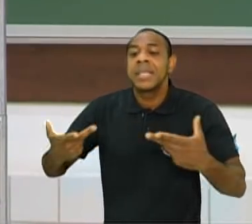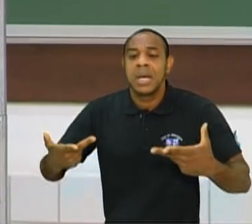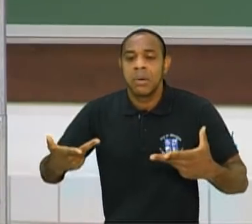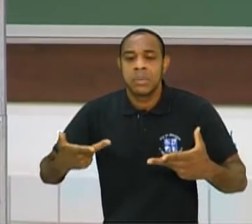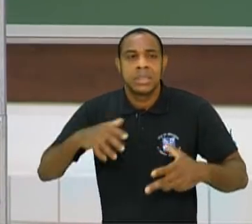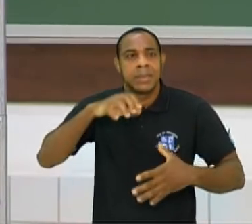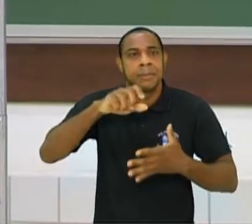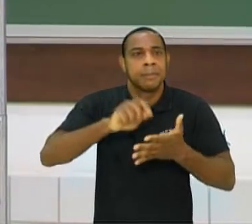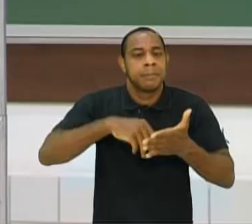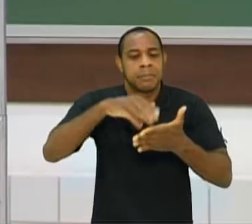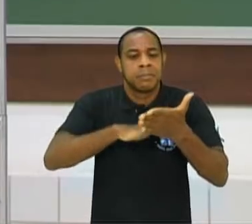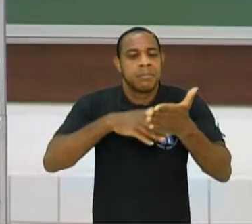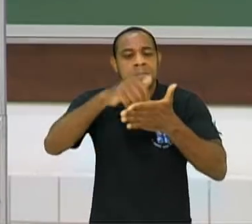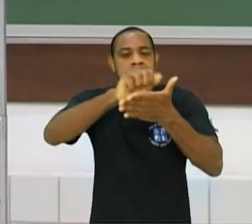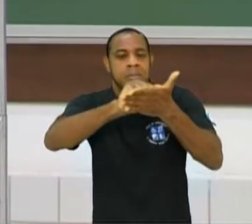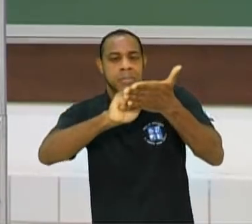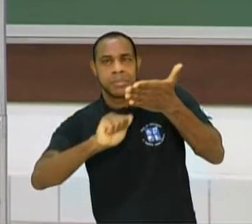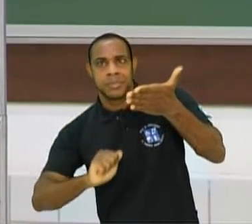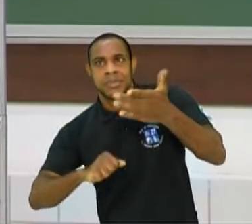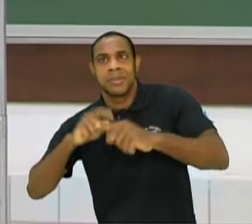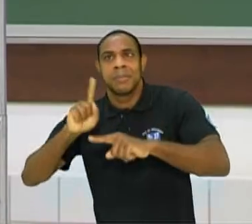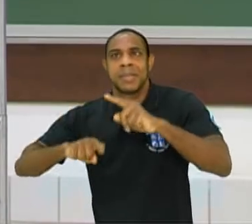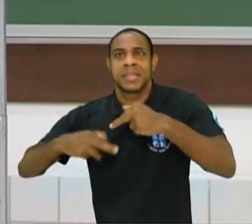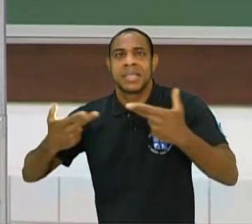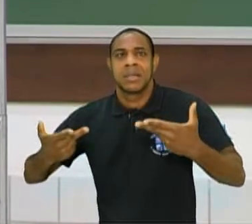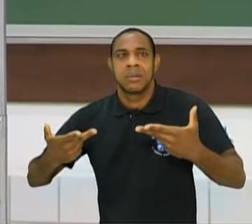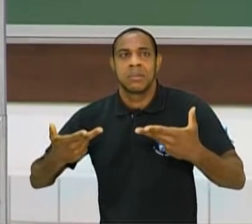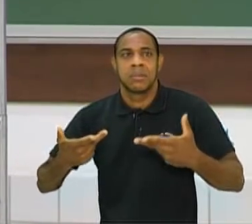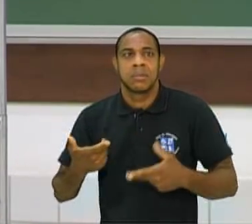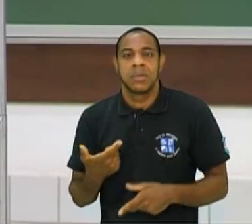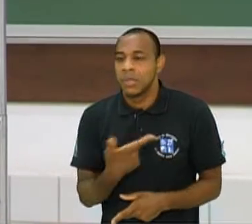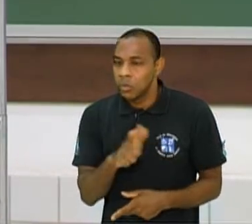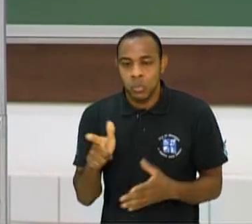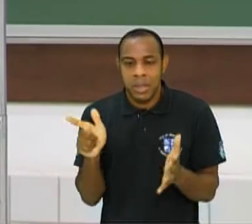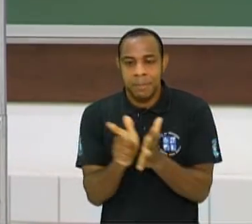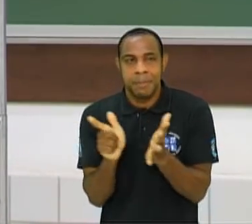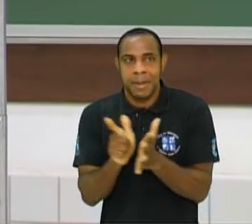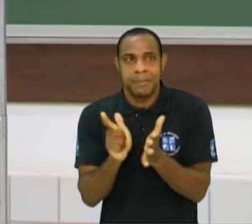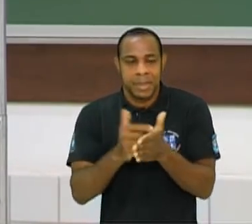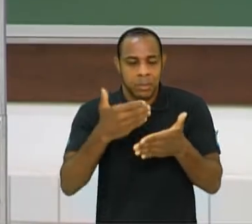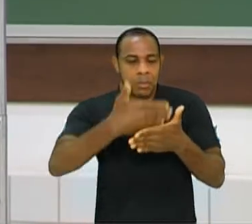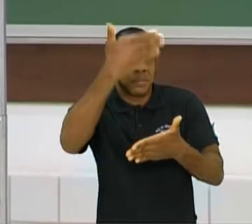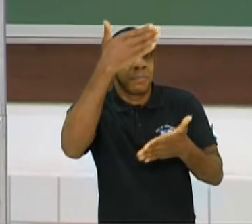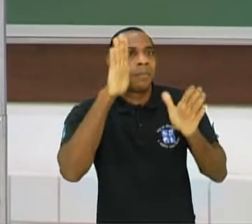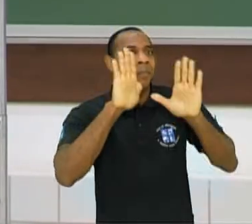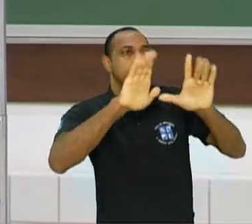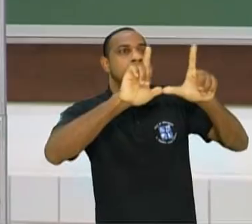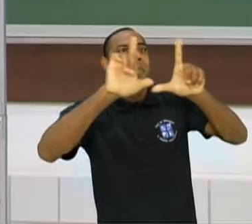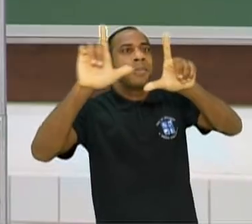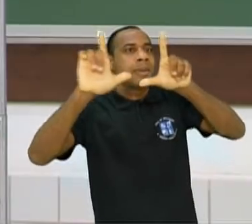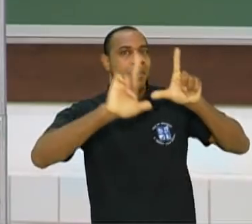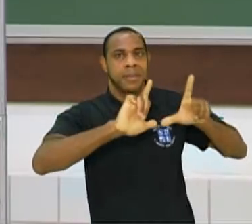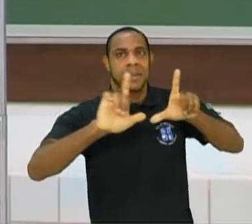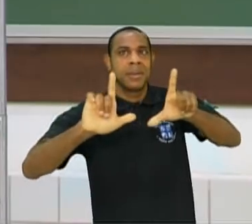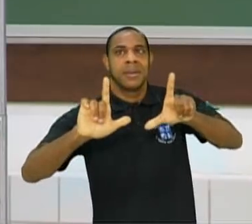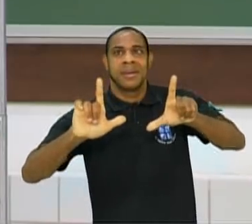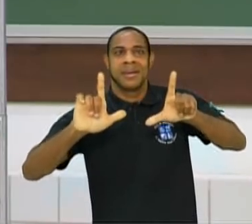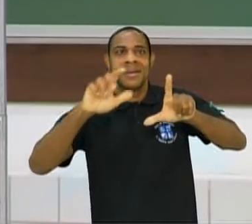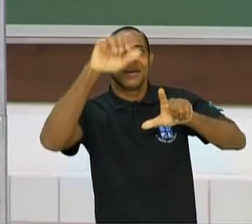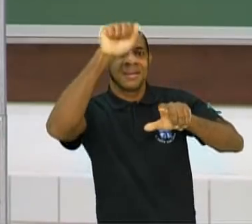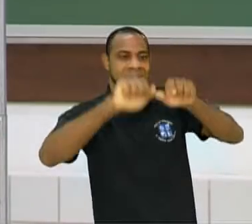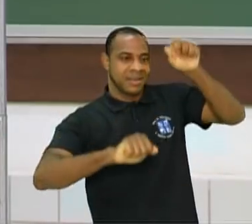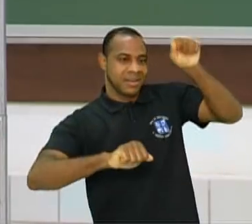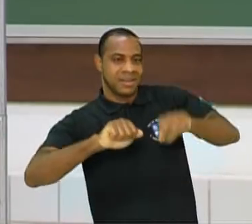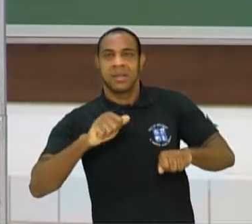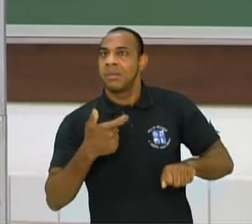dessas paredes? Esse material não é papel de parede, não é papel de parede que você está removendo das